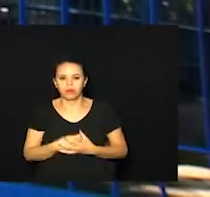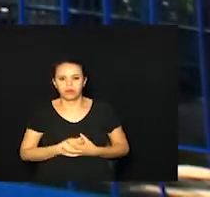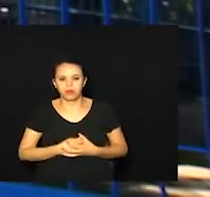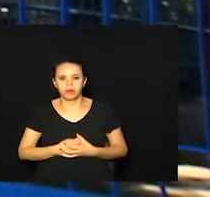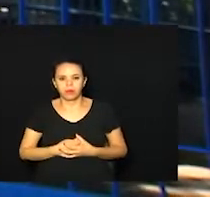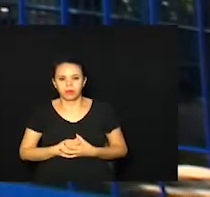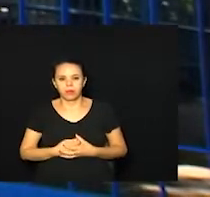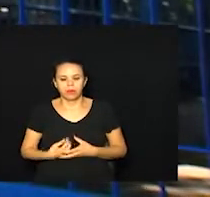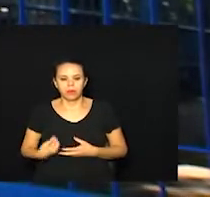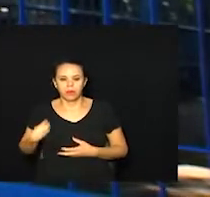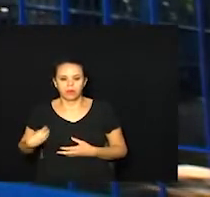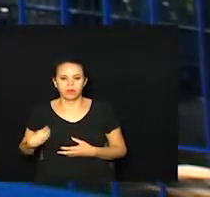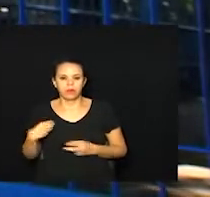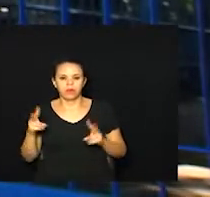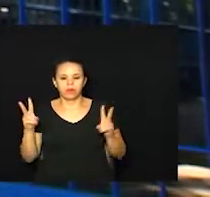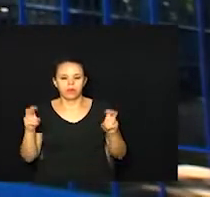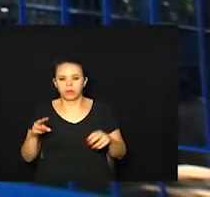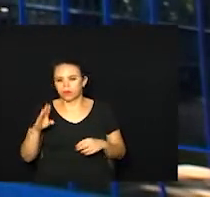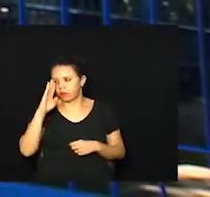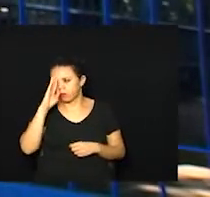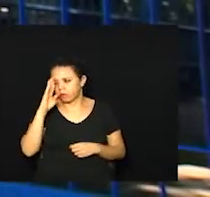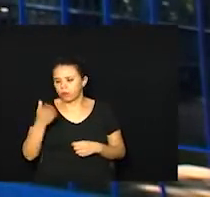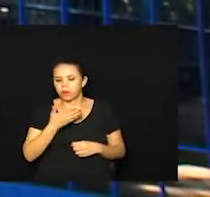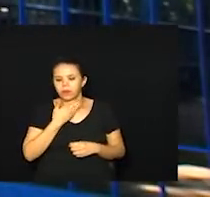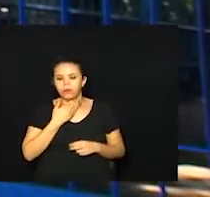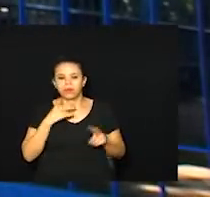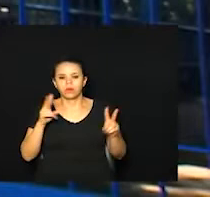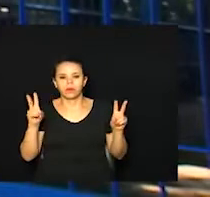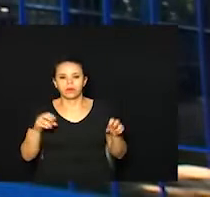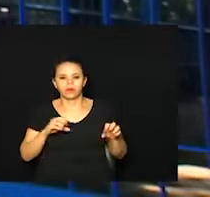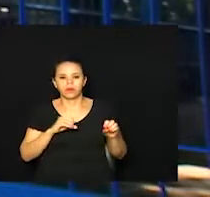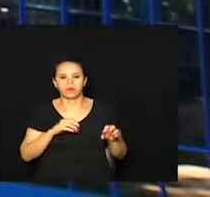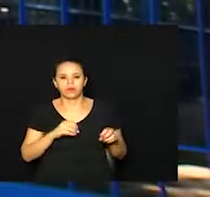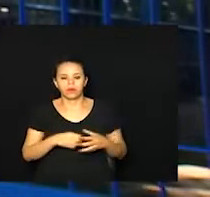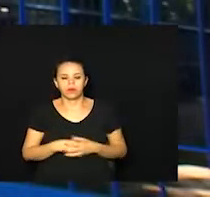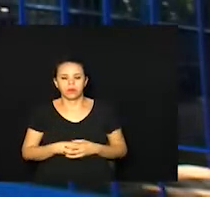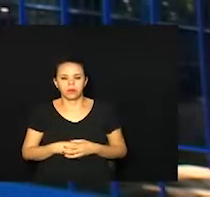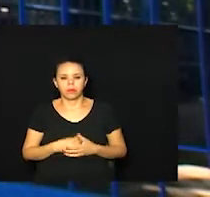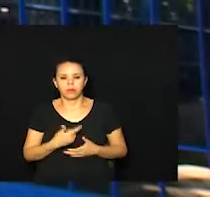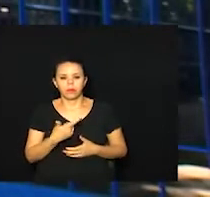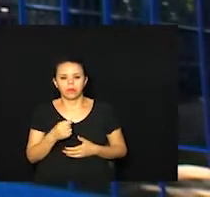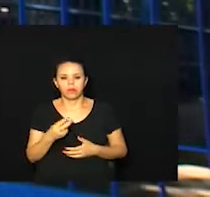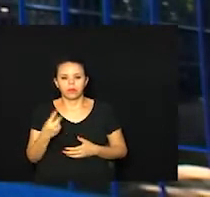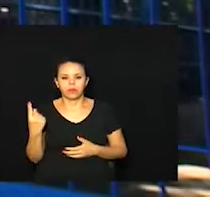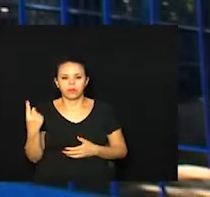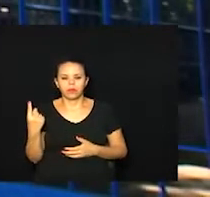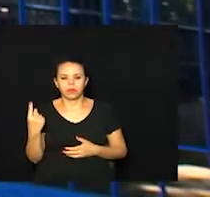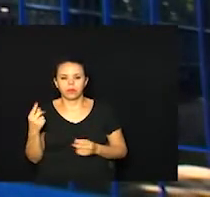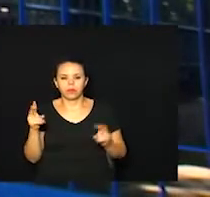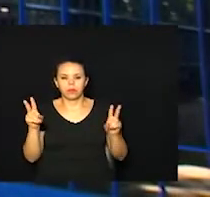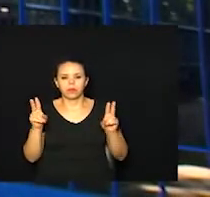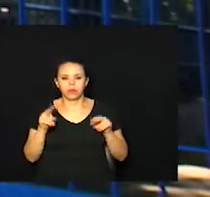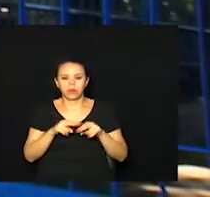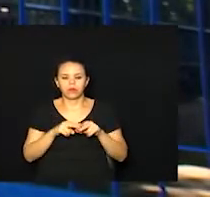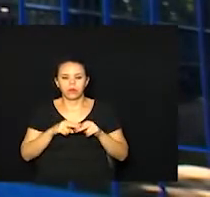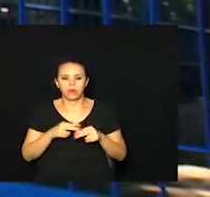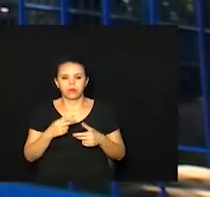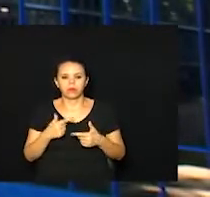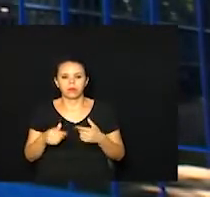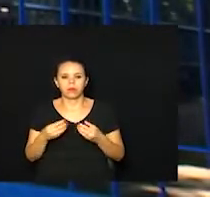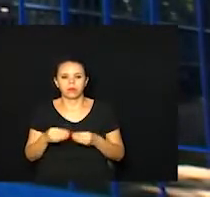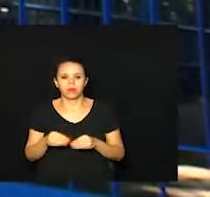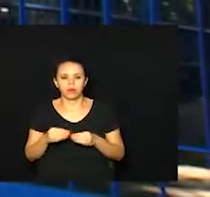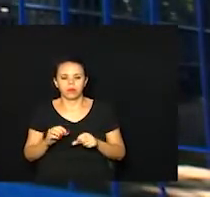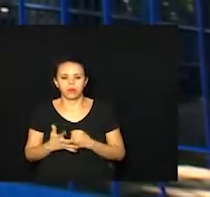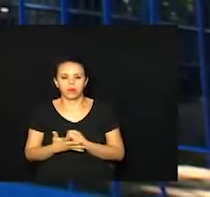comissão esteve envolvida no principal debate educacional de 2021, justamente os impactos da